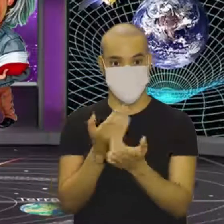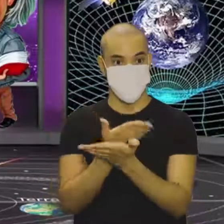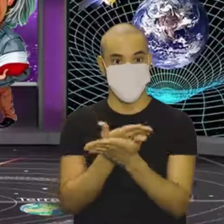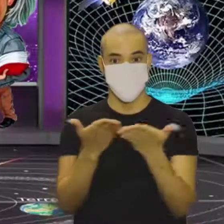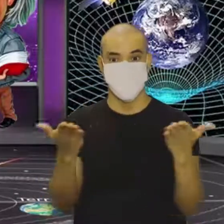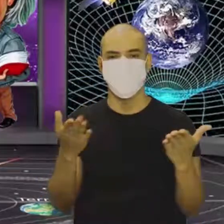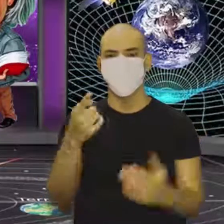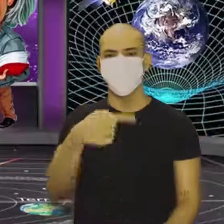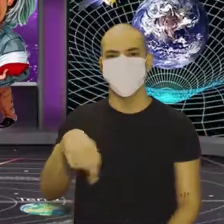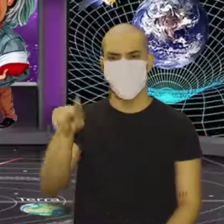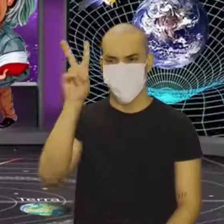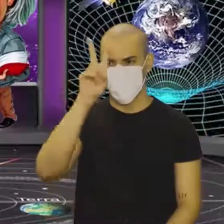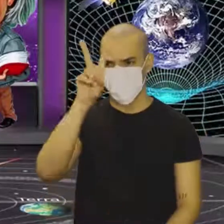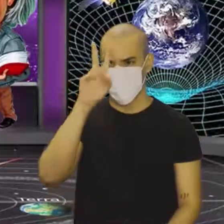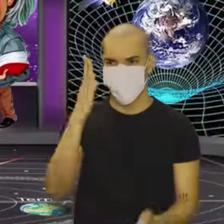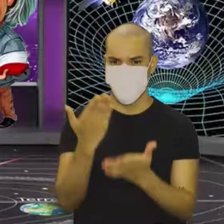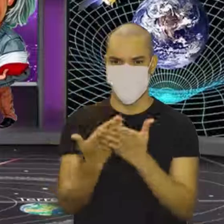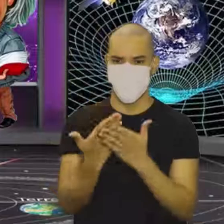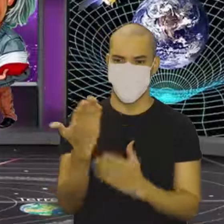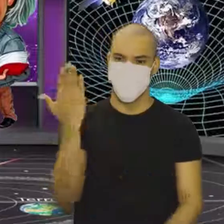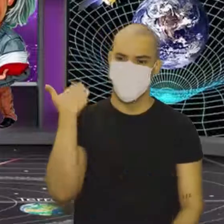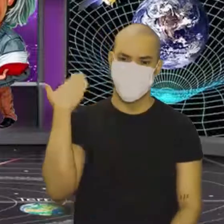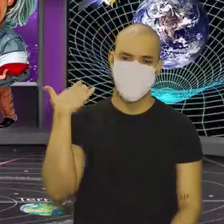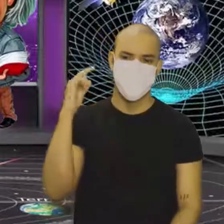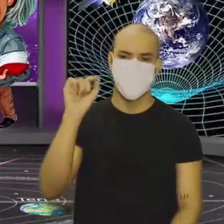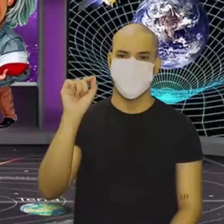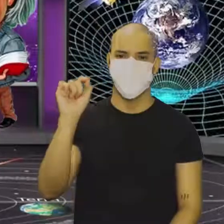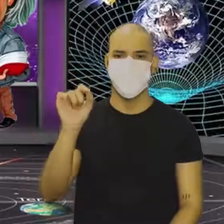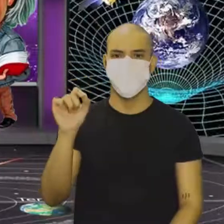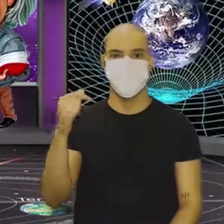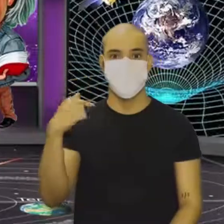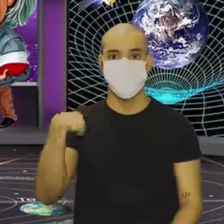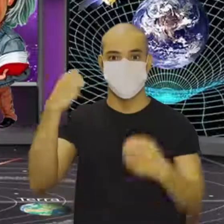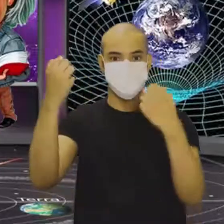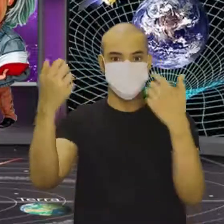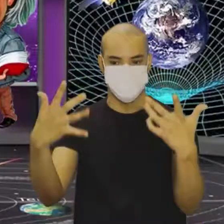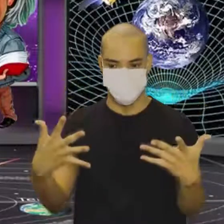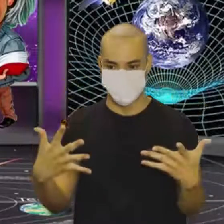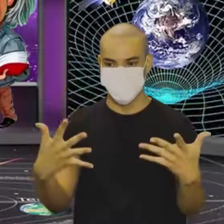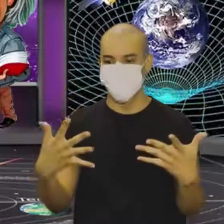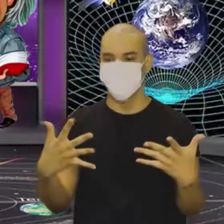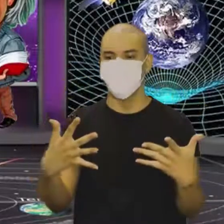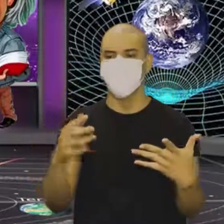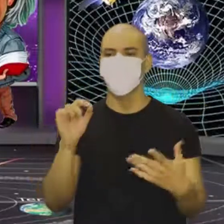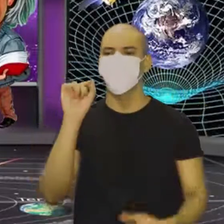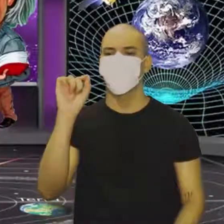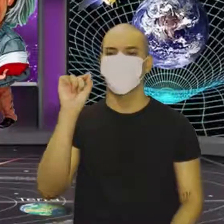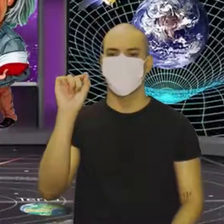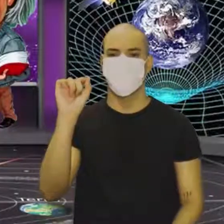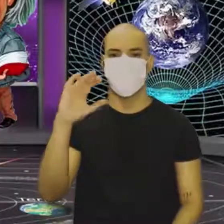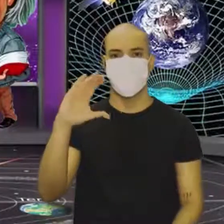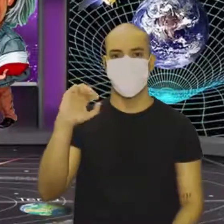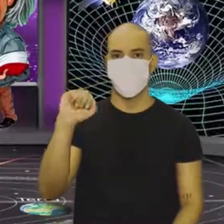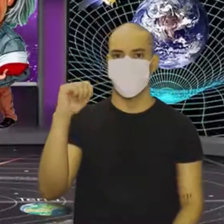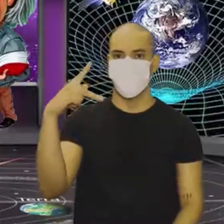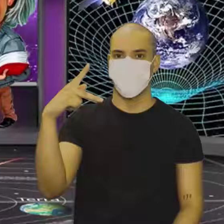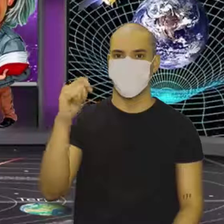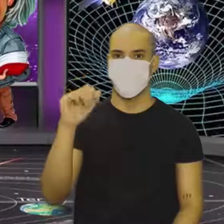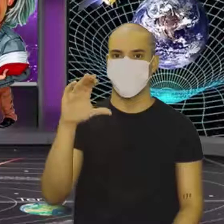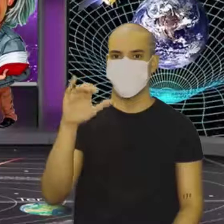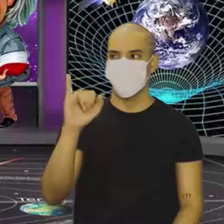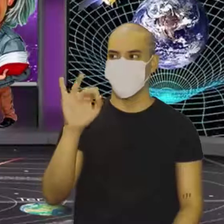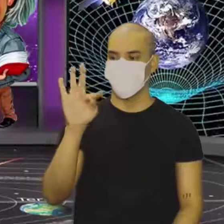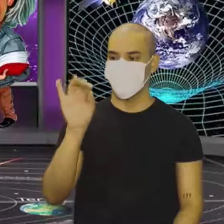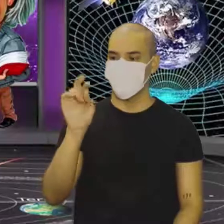pessoal, vocês lembram na aula passada o que nós estávamos trabalhando? Bom, nós falamos de capacitores. Nós vimos